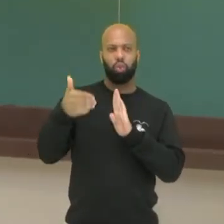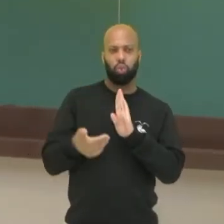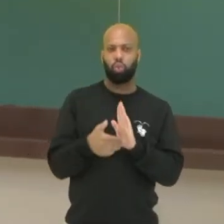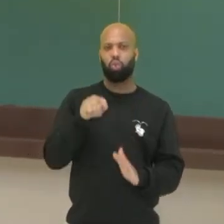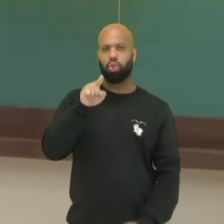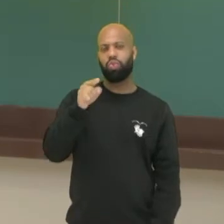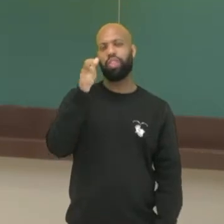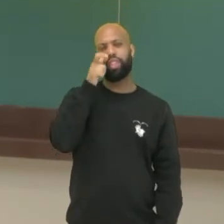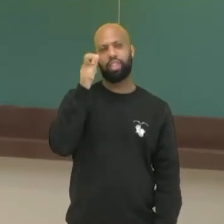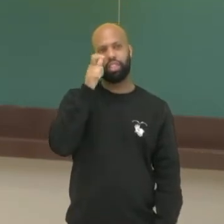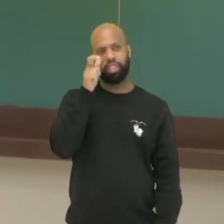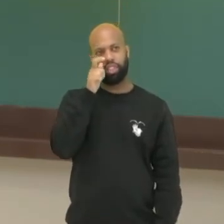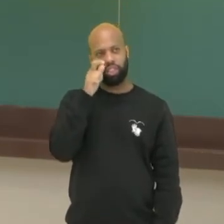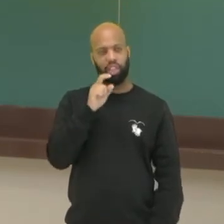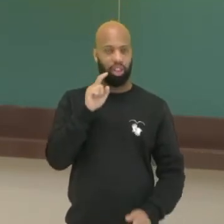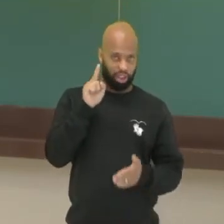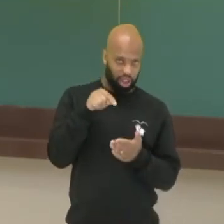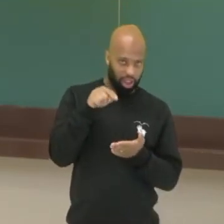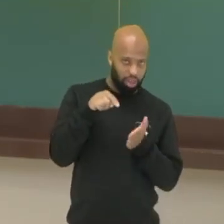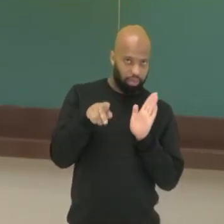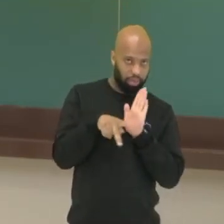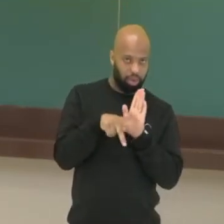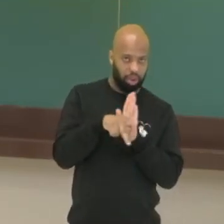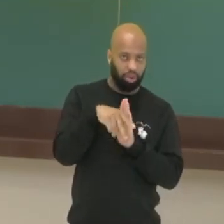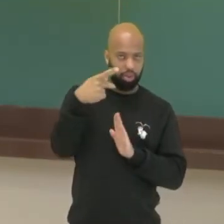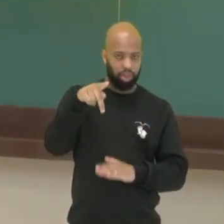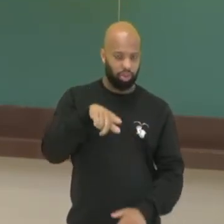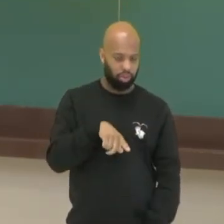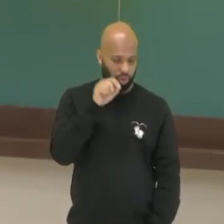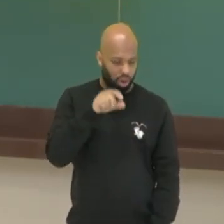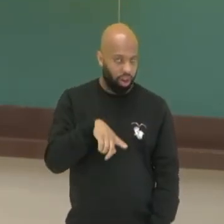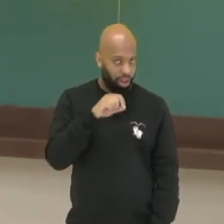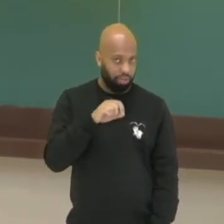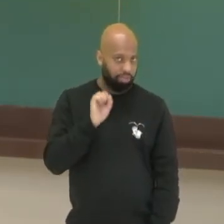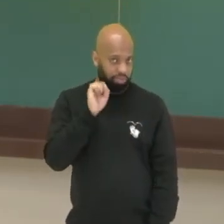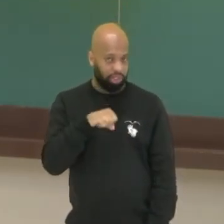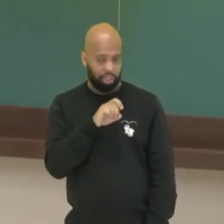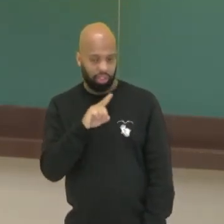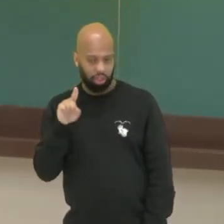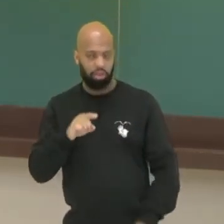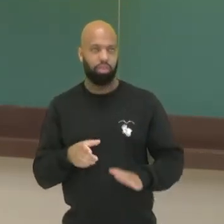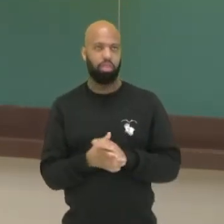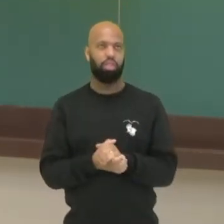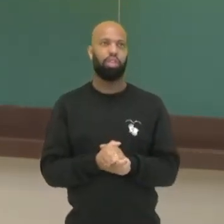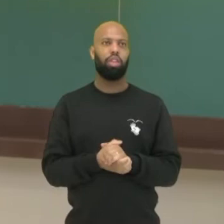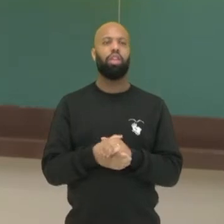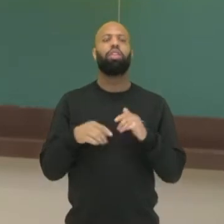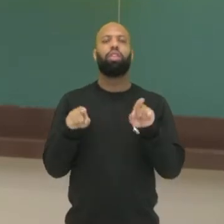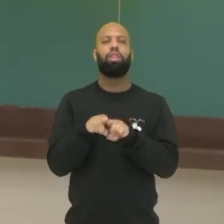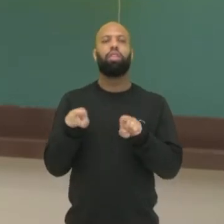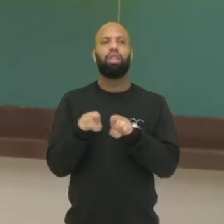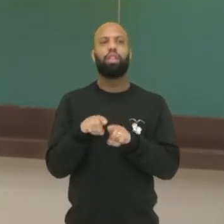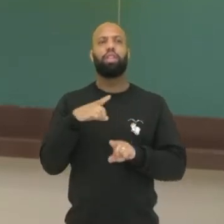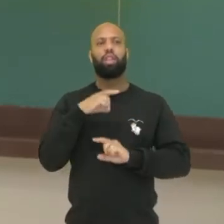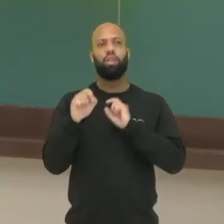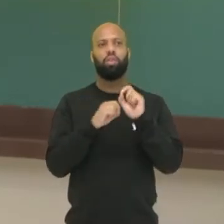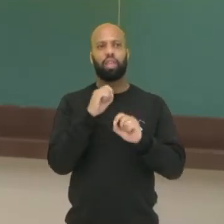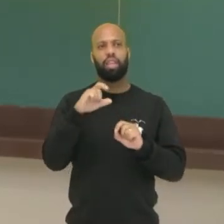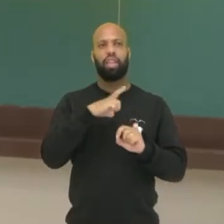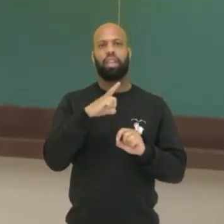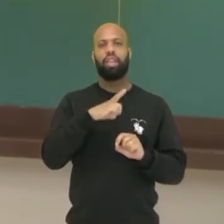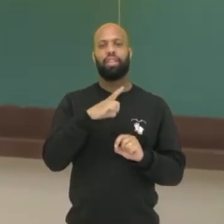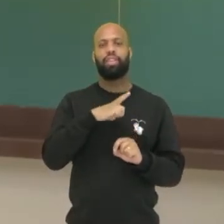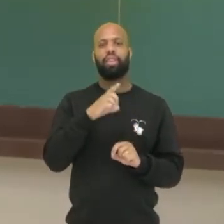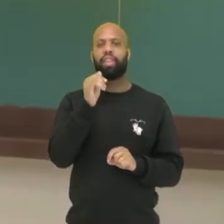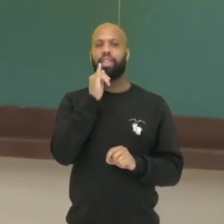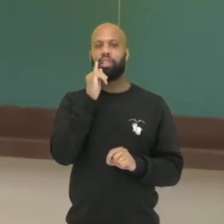você recebe ali é realmente uma escolha sua? Será que nos intervalos comerciais,